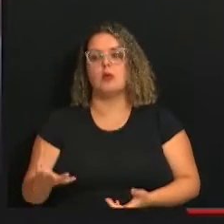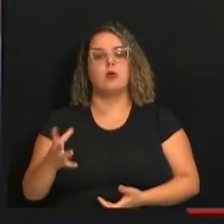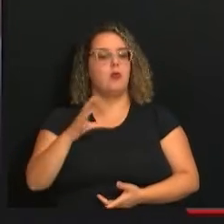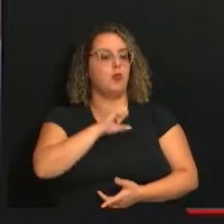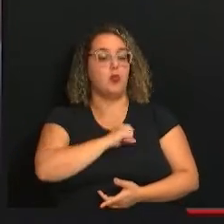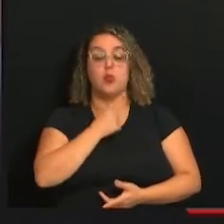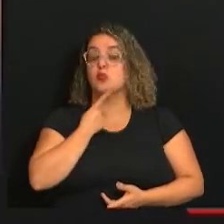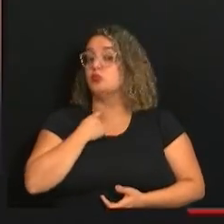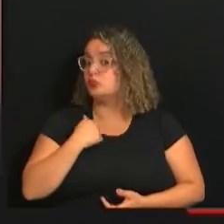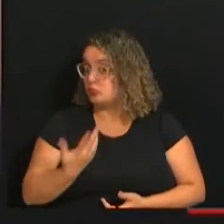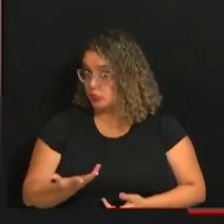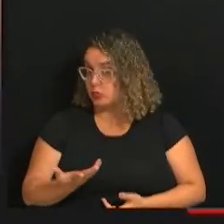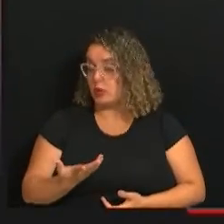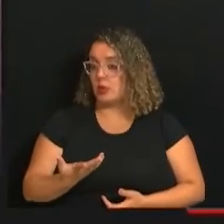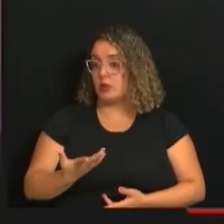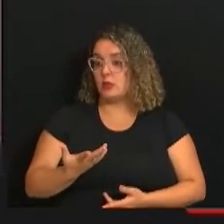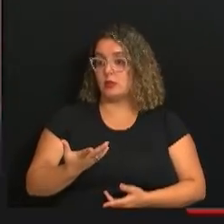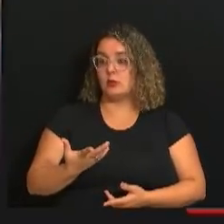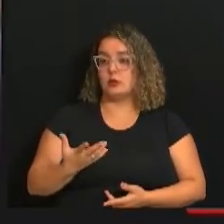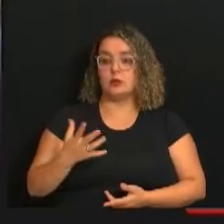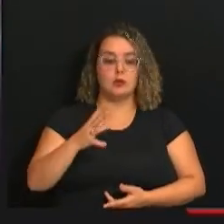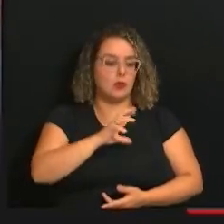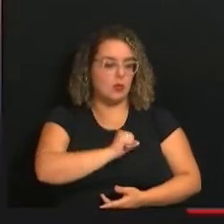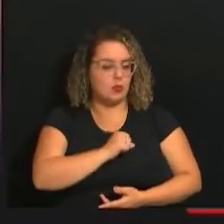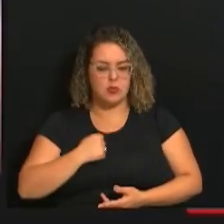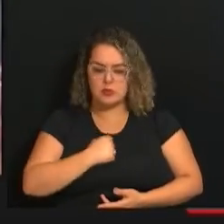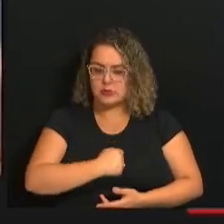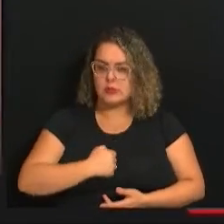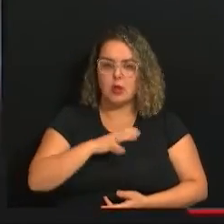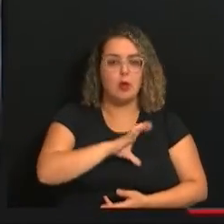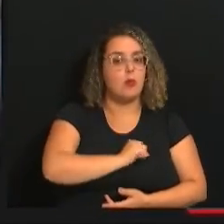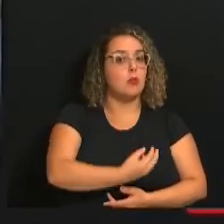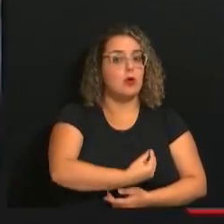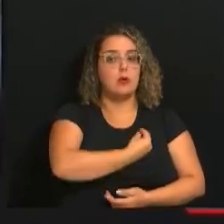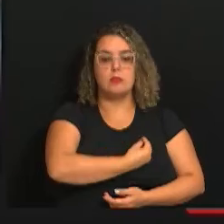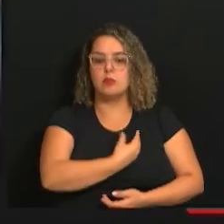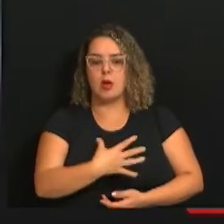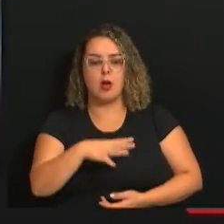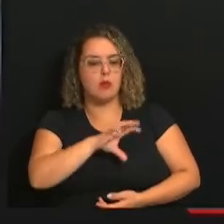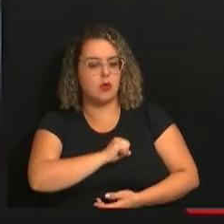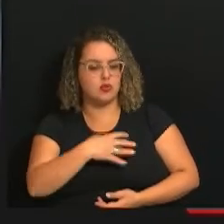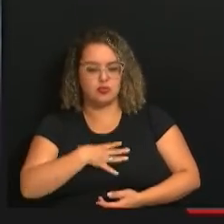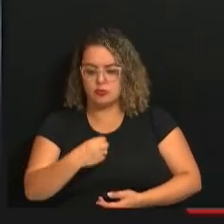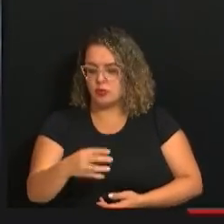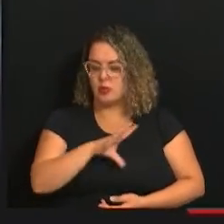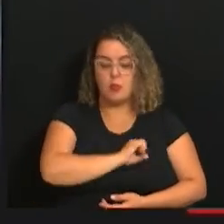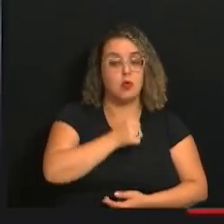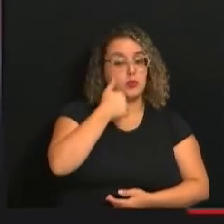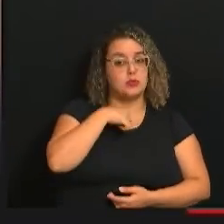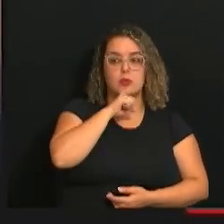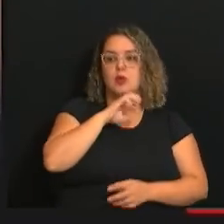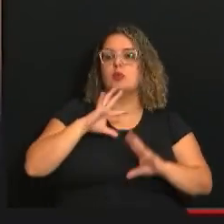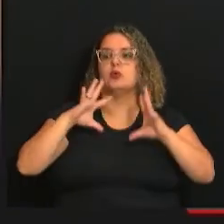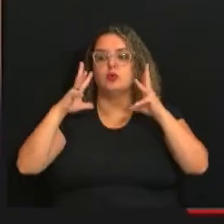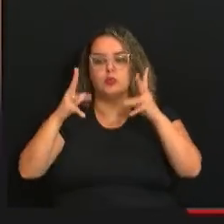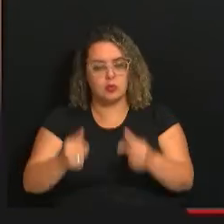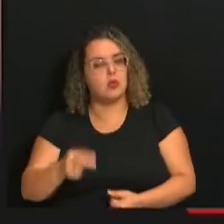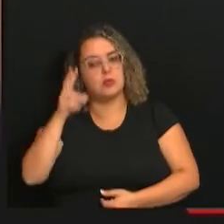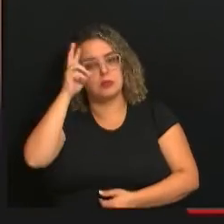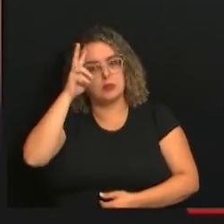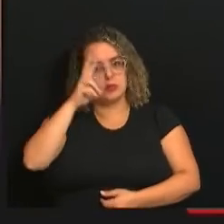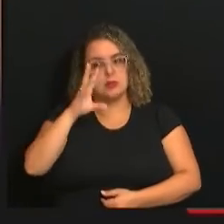por compartilhar com todos nós um pouco da sua história de superação, vencendo a doença